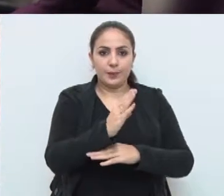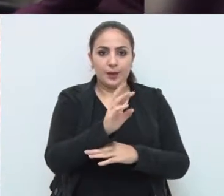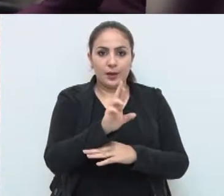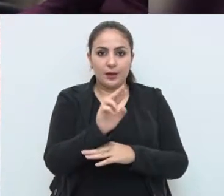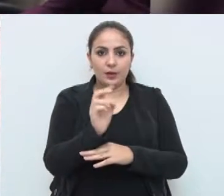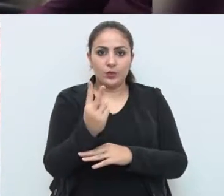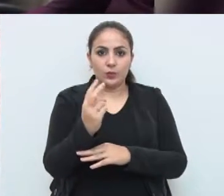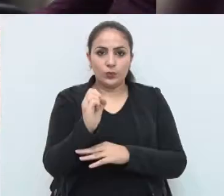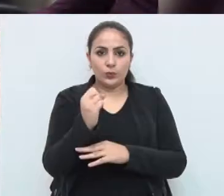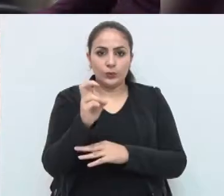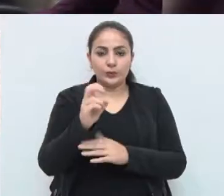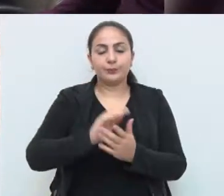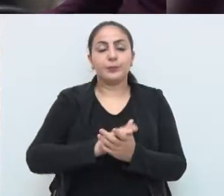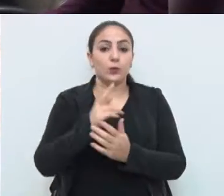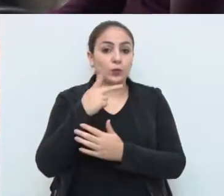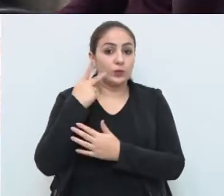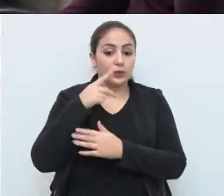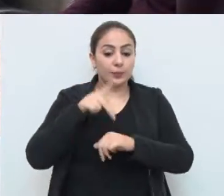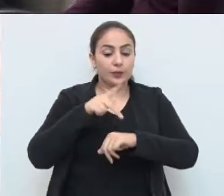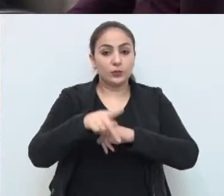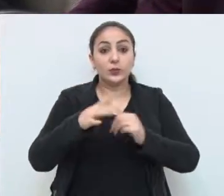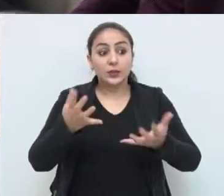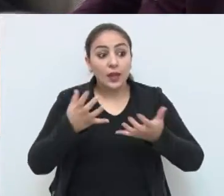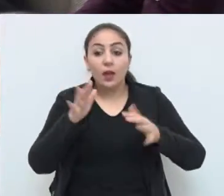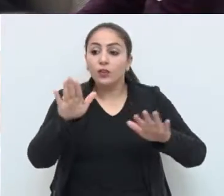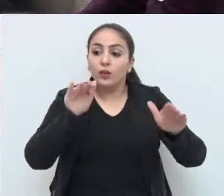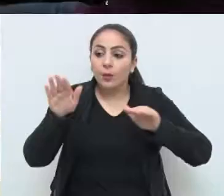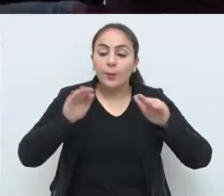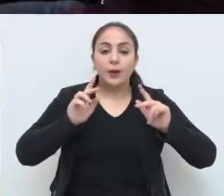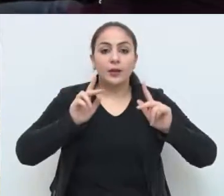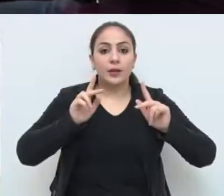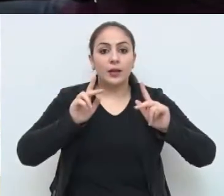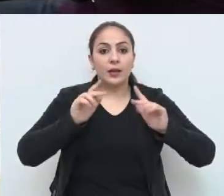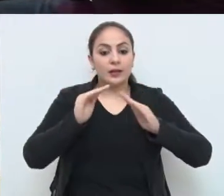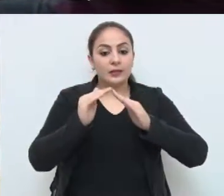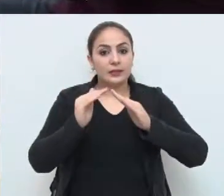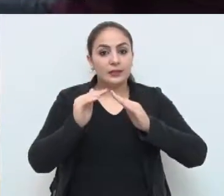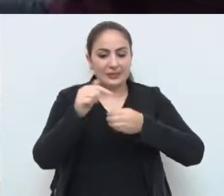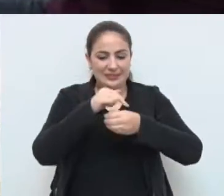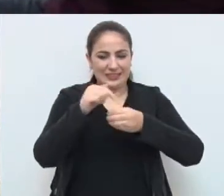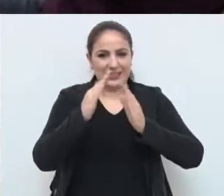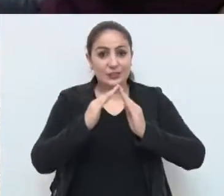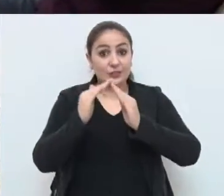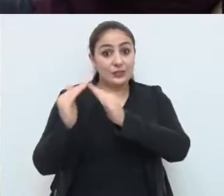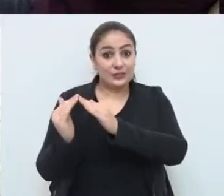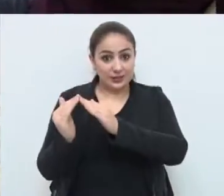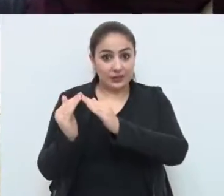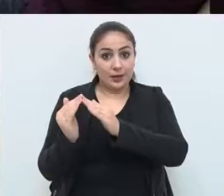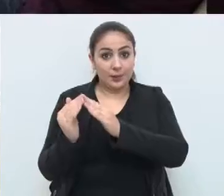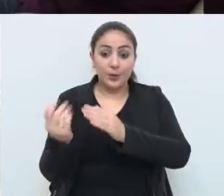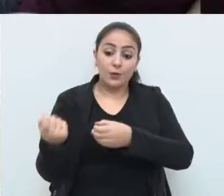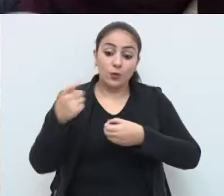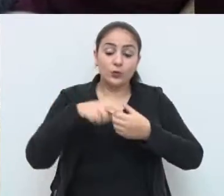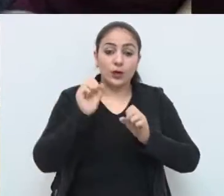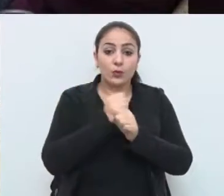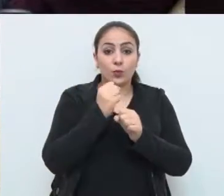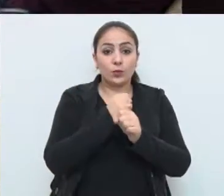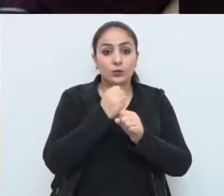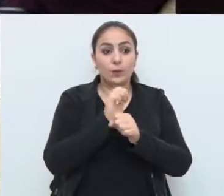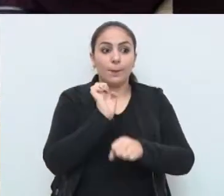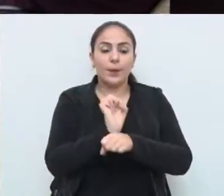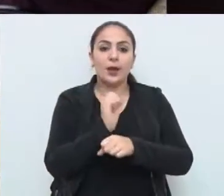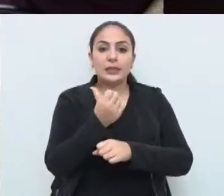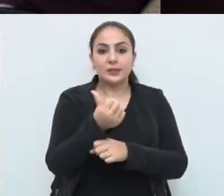vereadores de Passo Fundo querem mobilizar as cidades vizinhas no sentido de retomar a construção da casa prisional, que